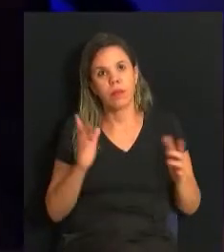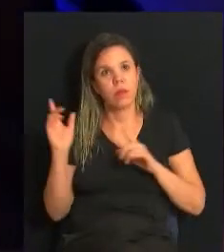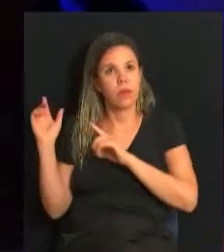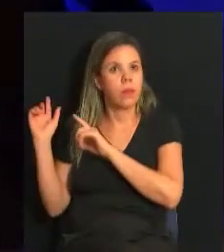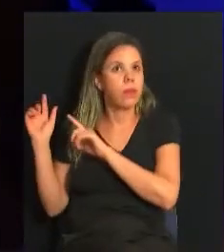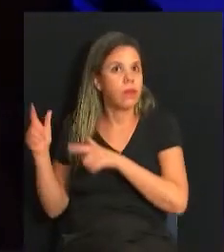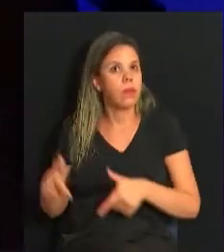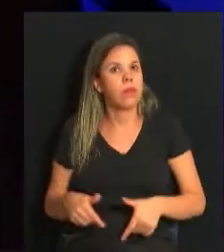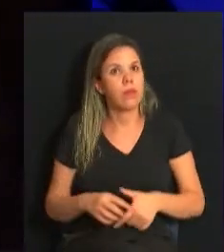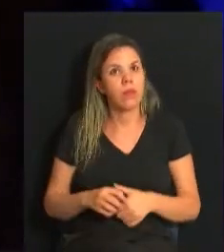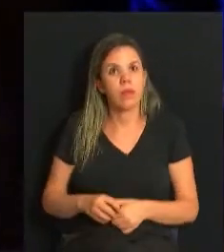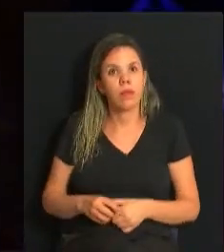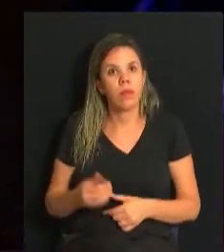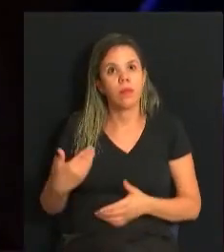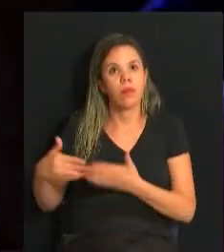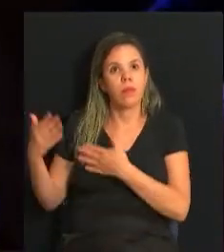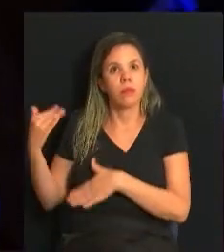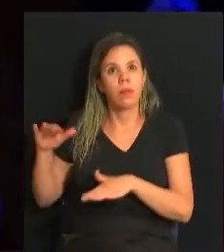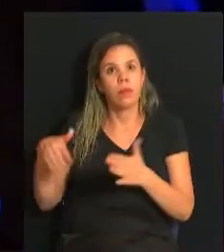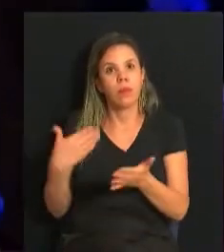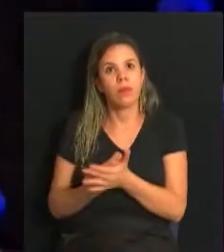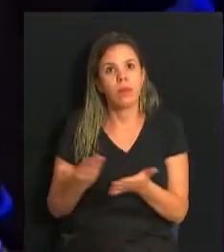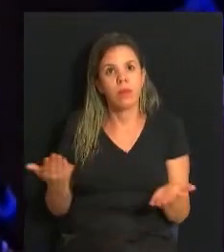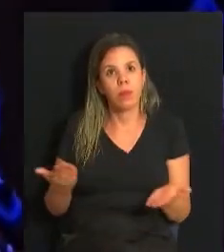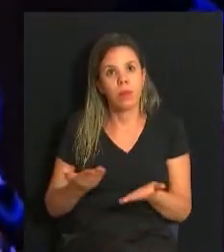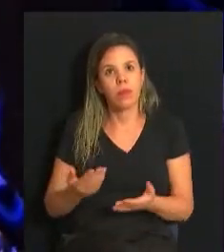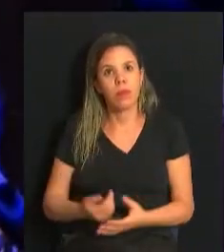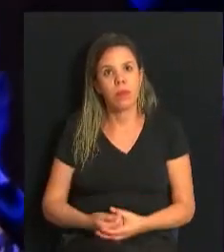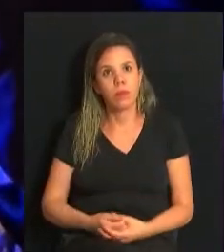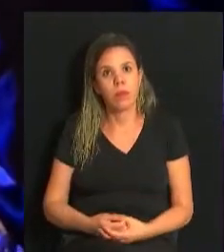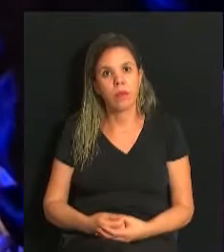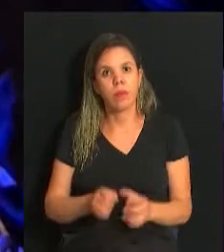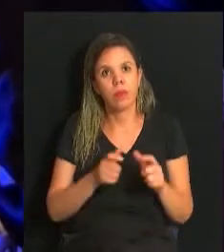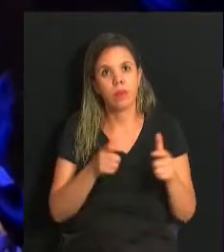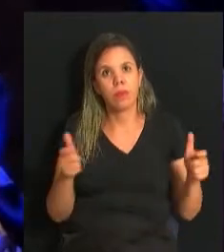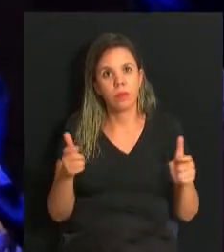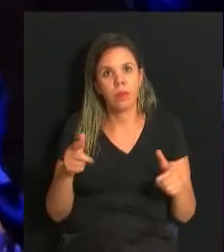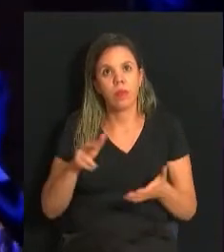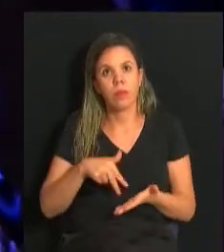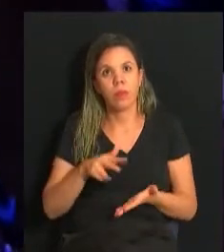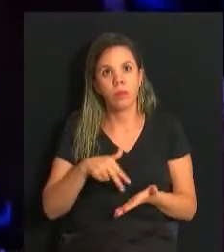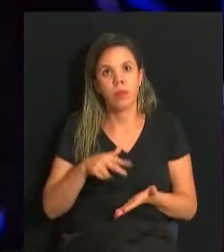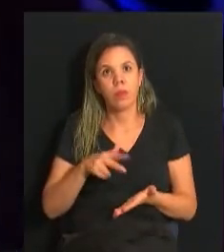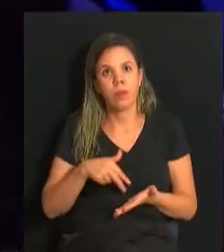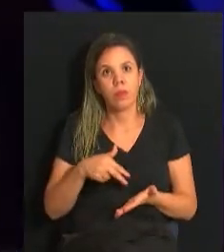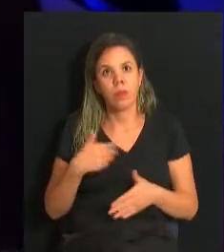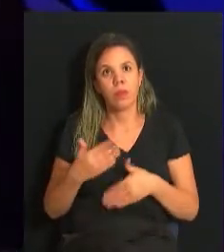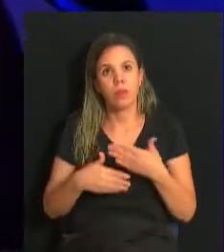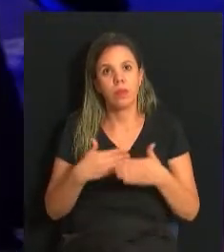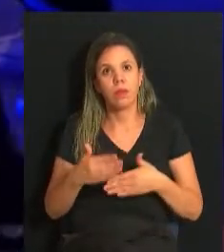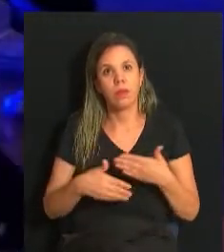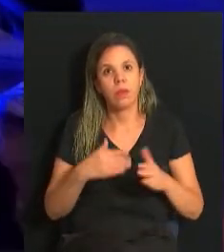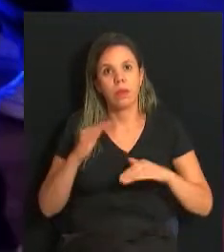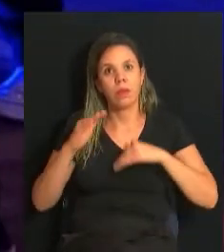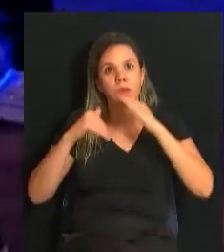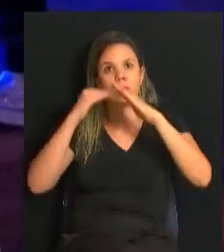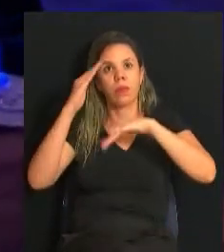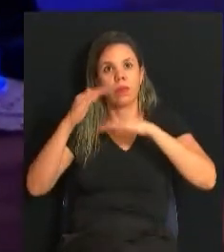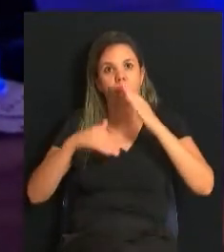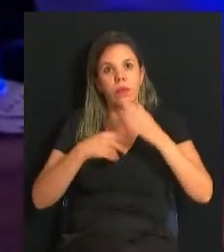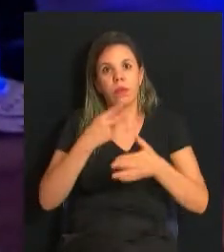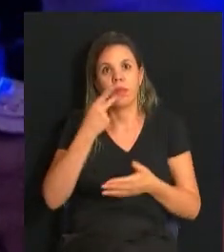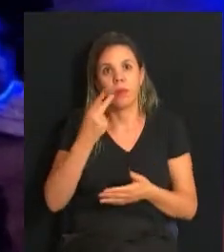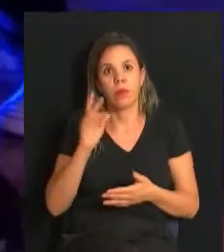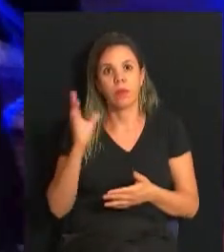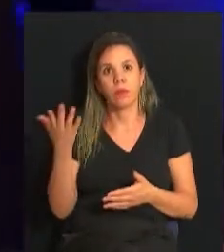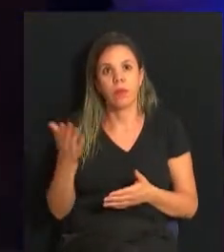Desde aquela época até hoje mas a maioria das o presença dela está em constante evolução de eu digo